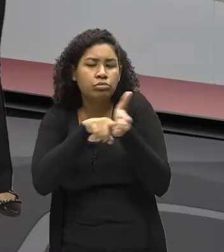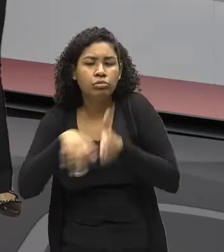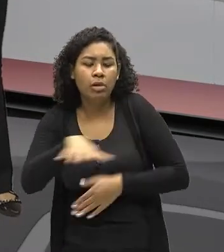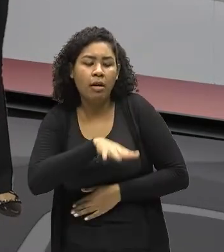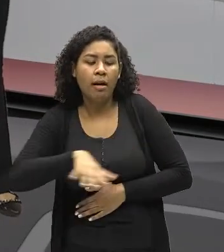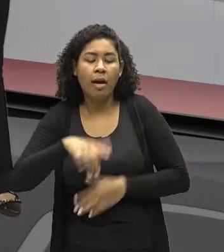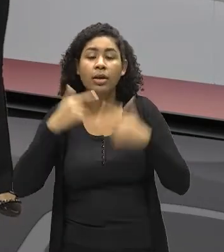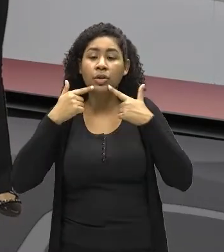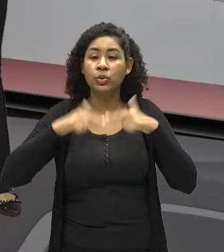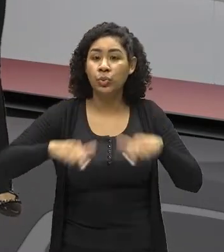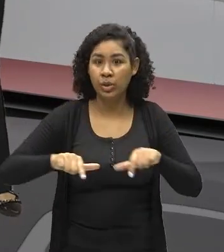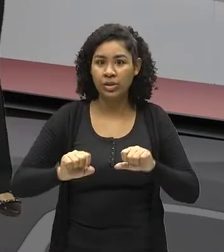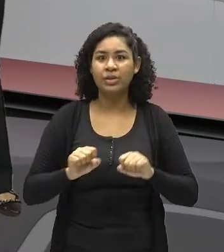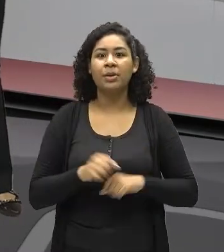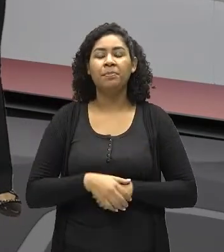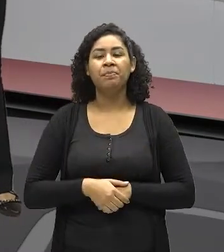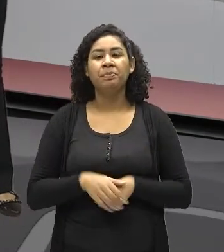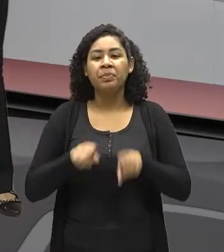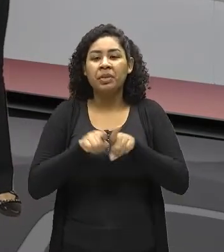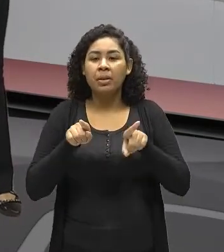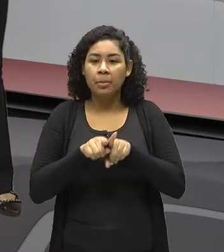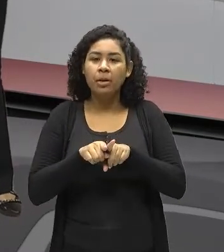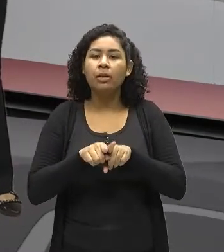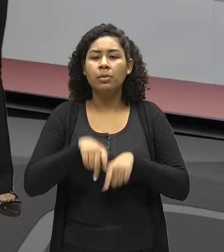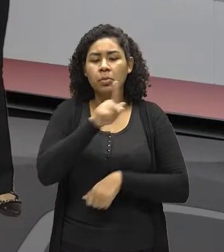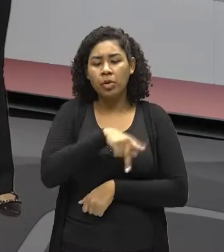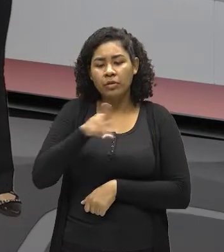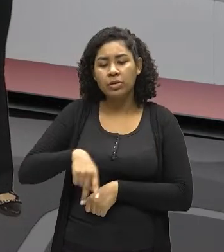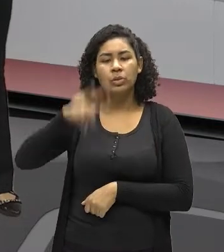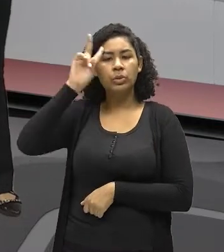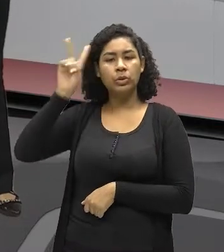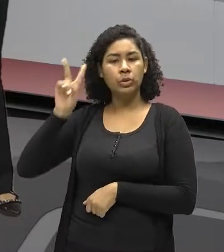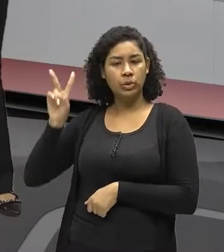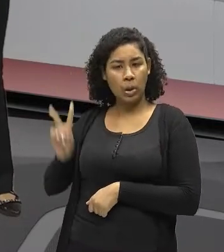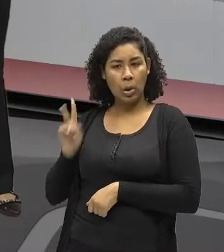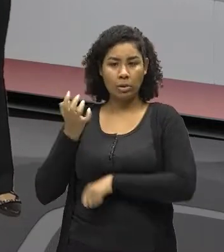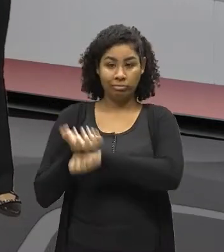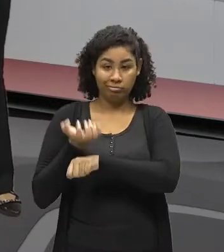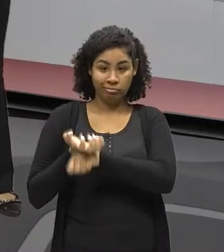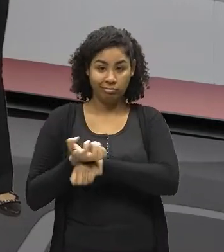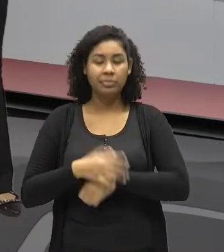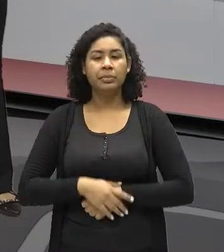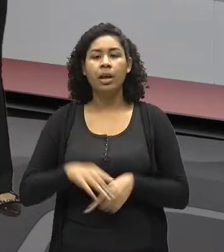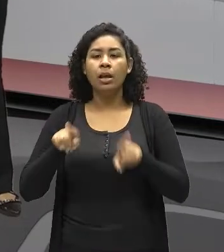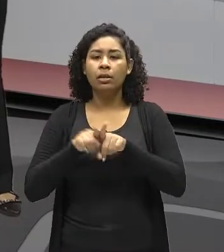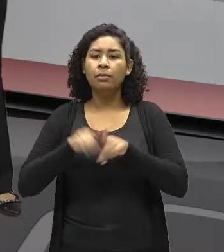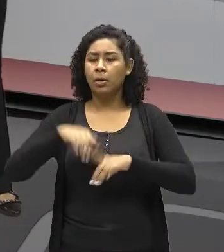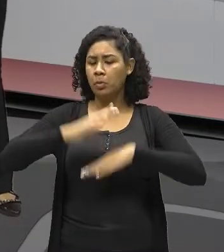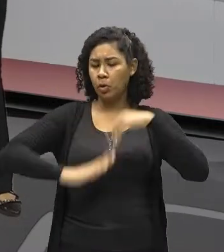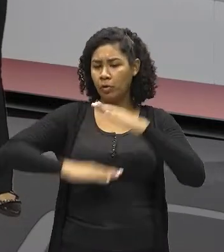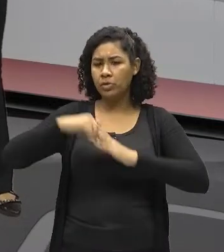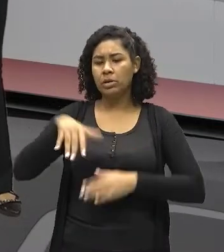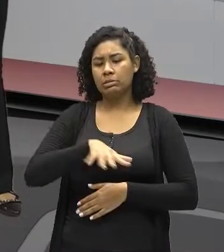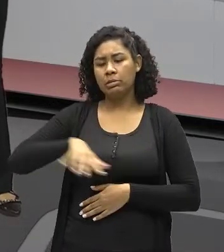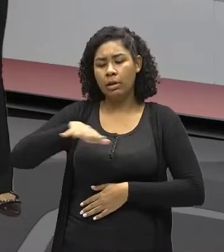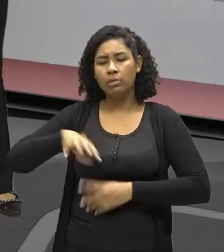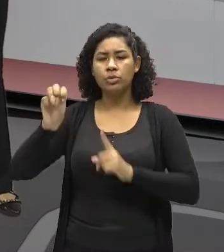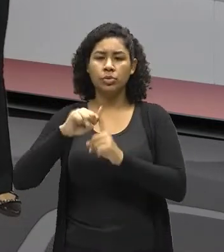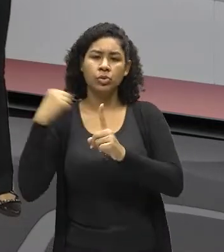de fala, os nossos professores de história, os nossos sociólogos, os nossos antropólogos, tá